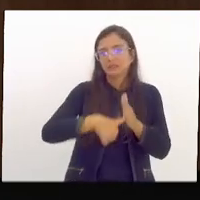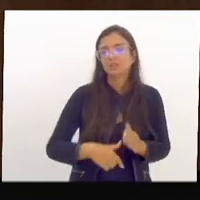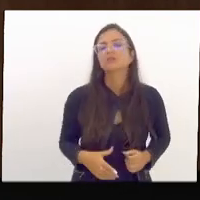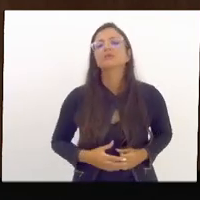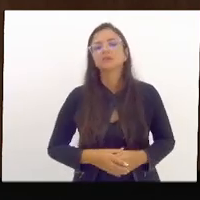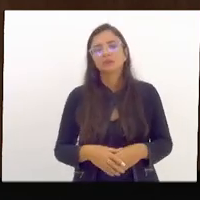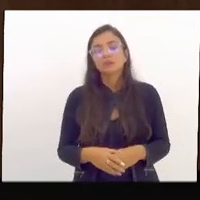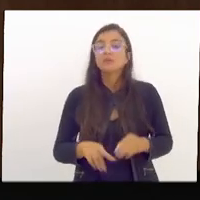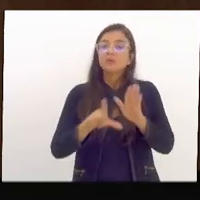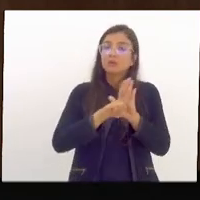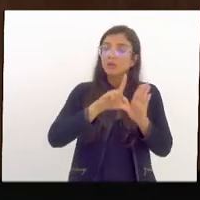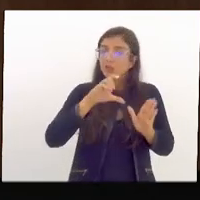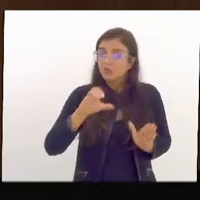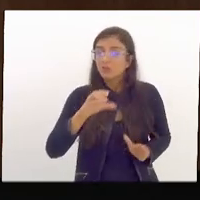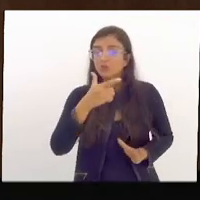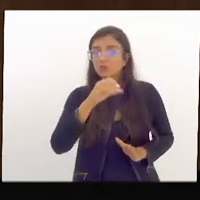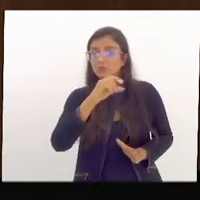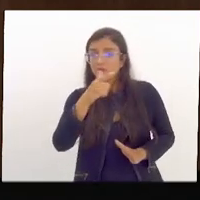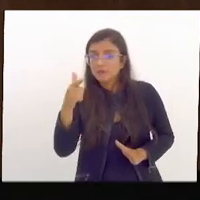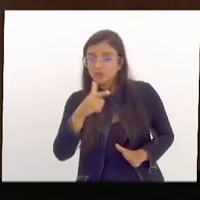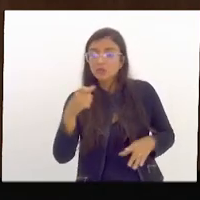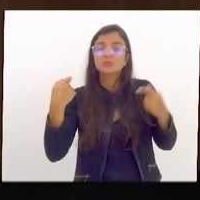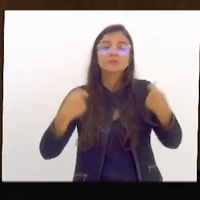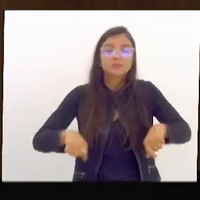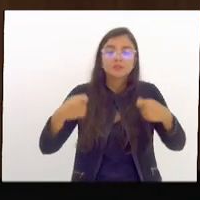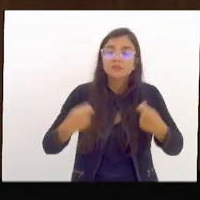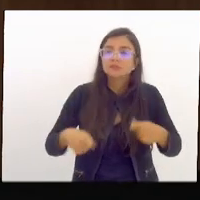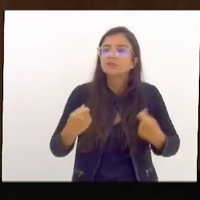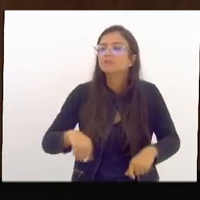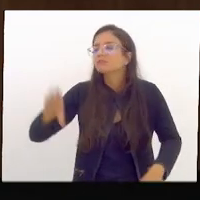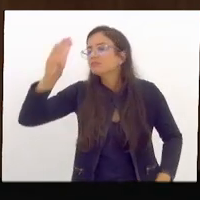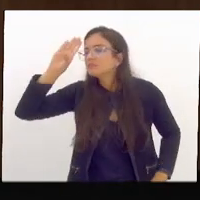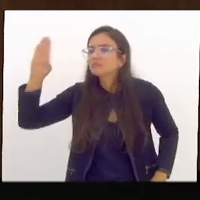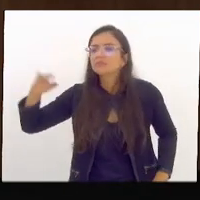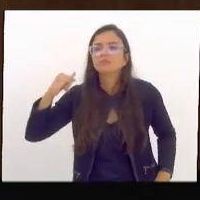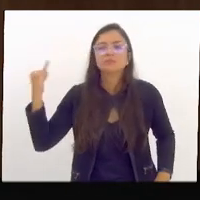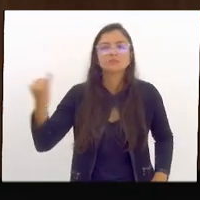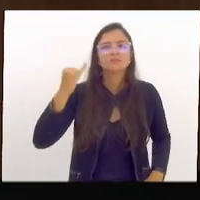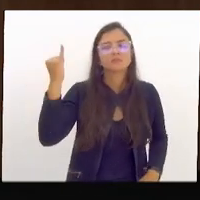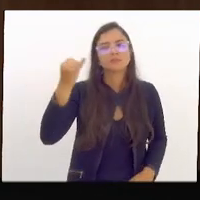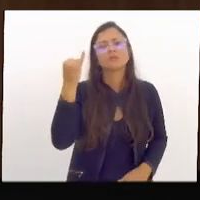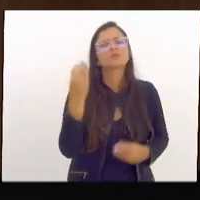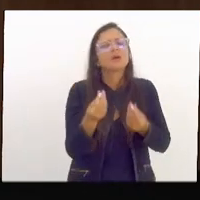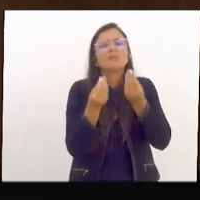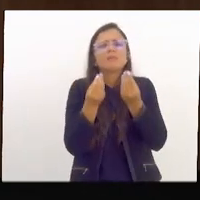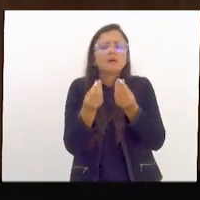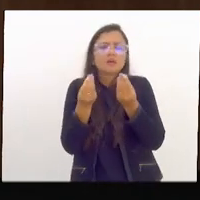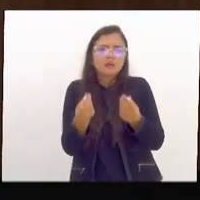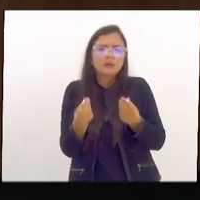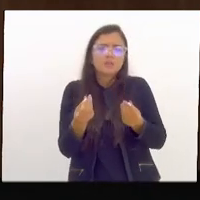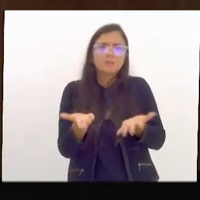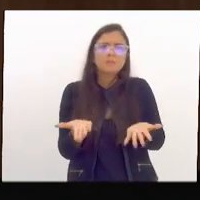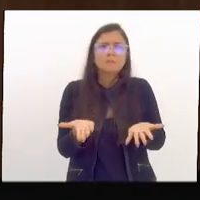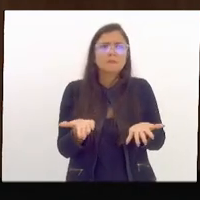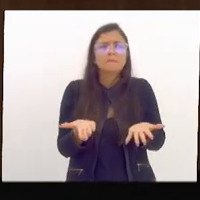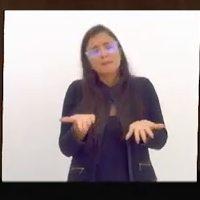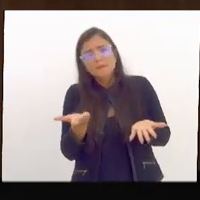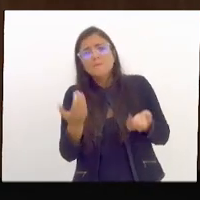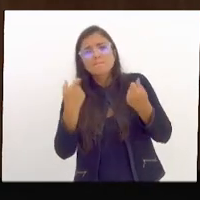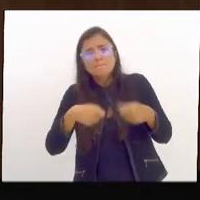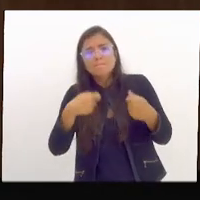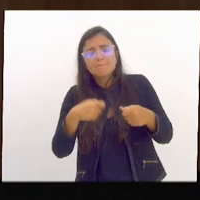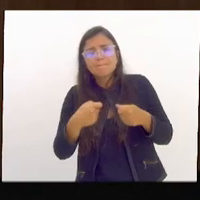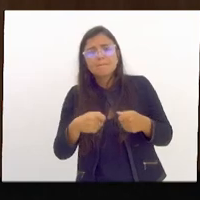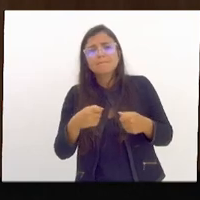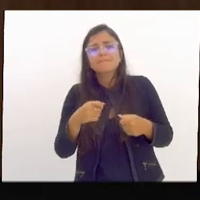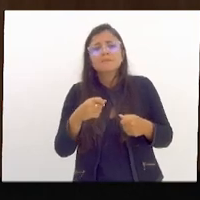elas seguem necessárias e fundamentais para garantir não só uma